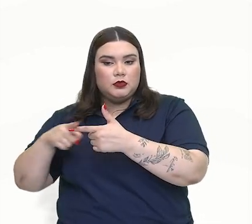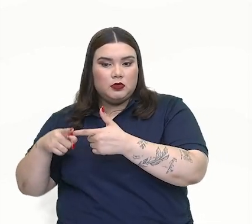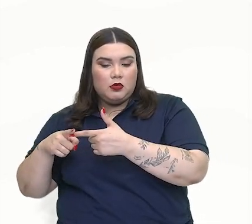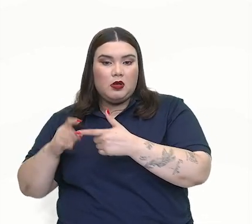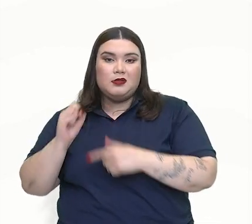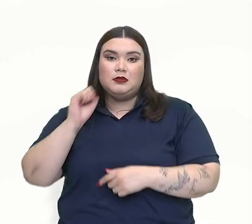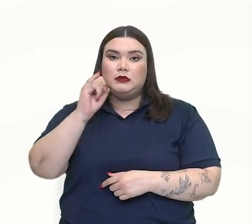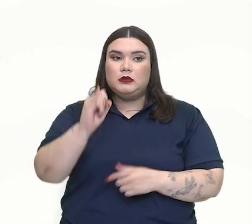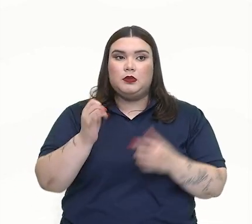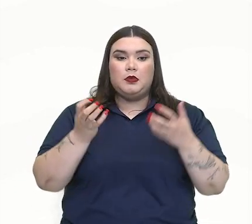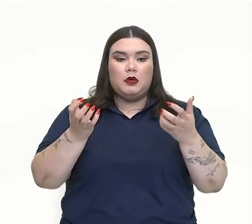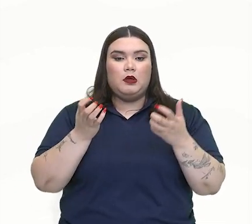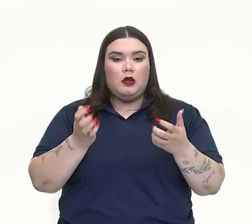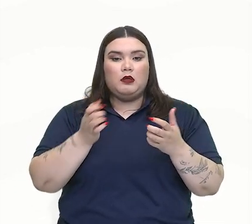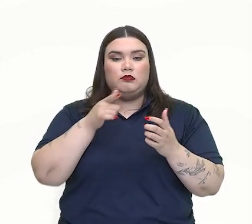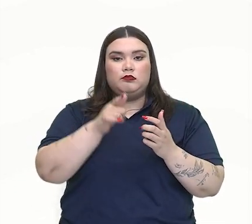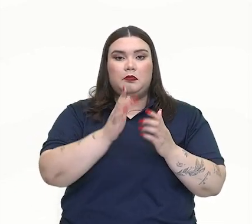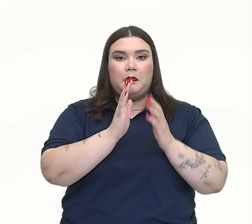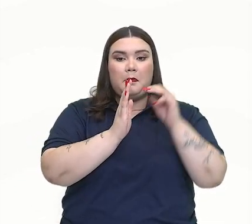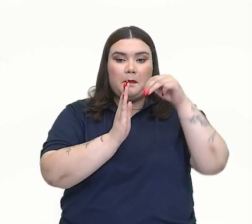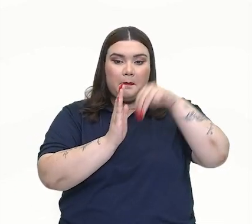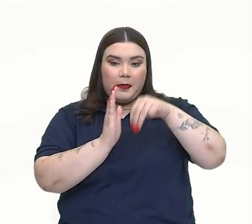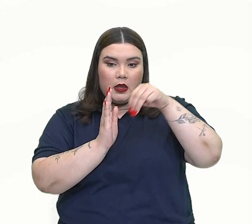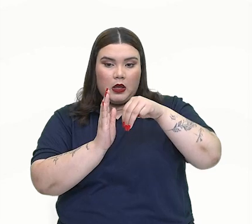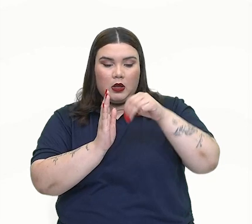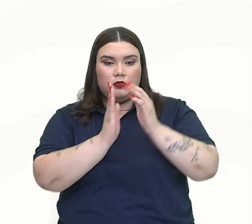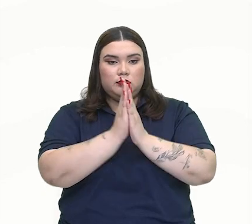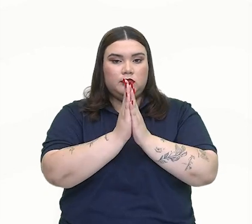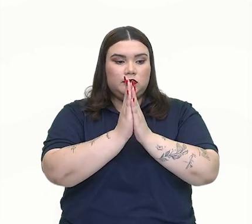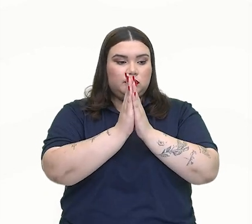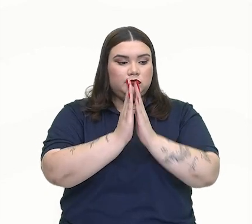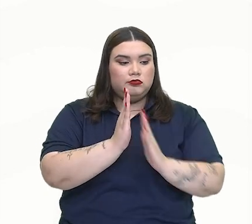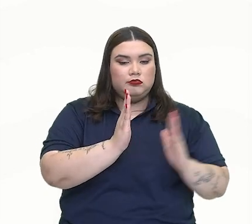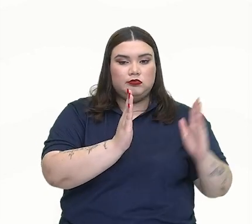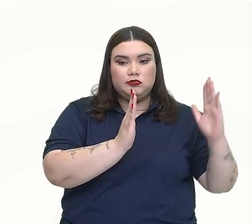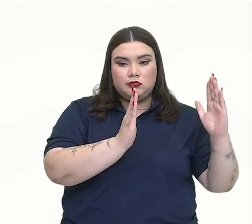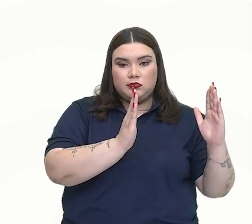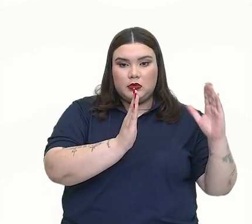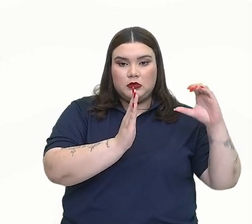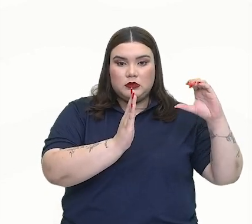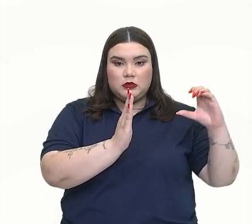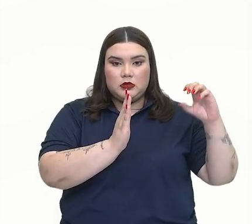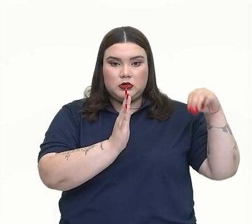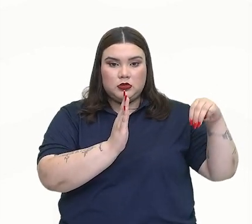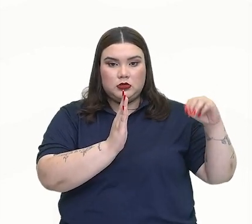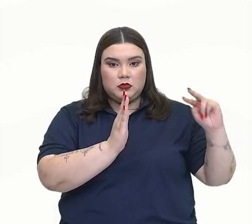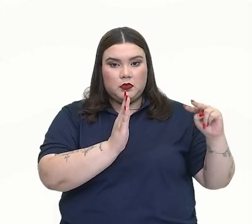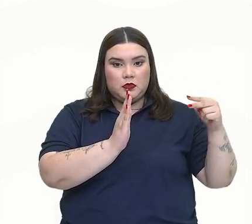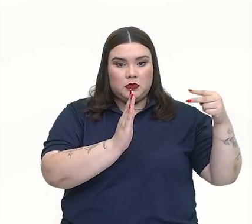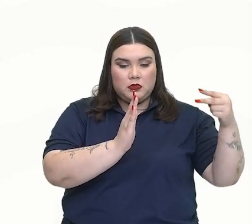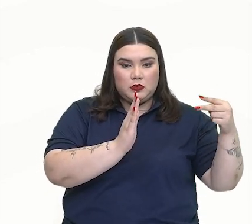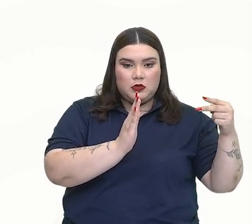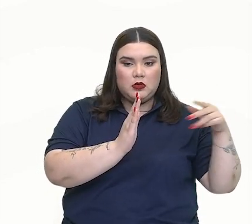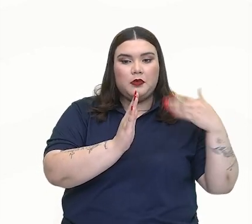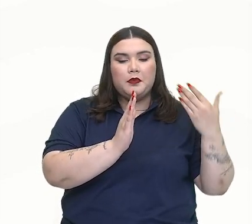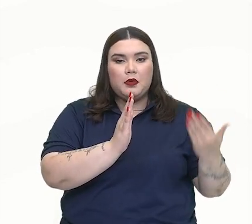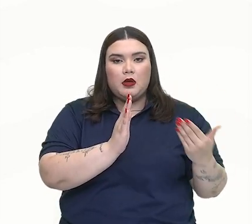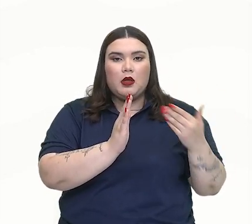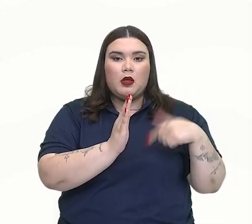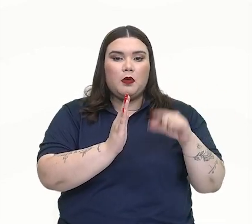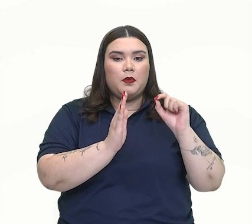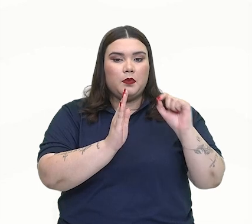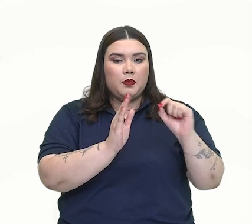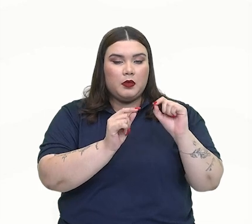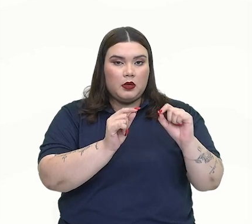uma multiplicação. Olha aqui, ó, uma multiplicação, tá? Multiplicar por quanto? Por 100. Porque agora